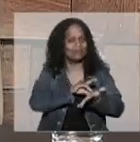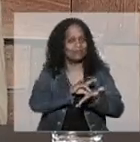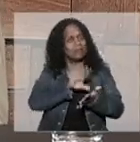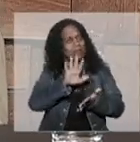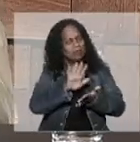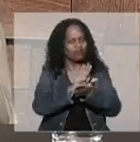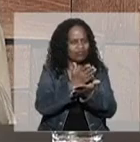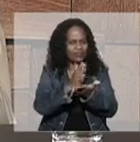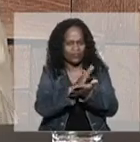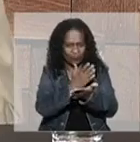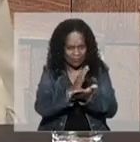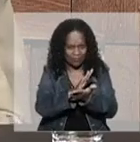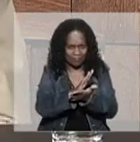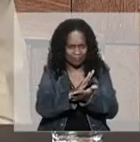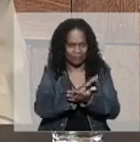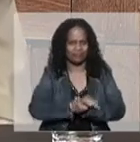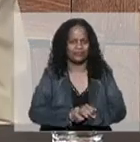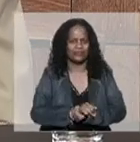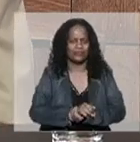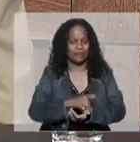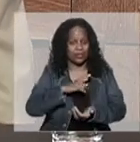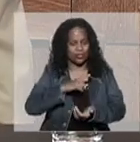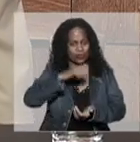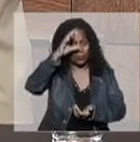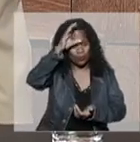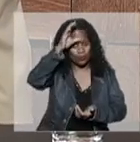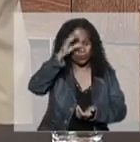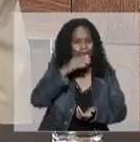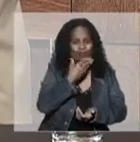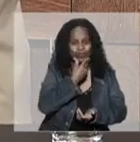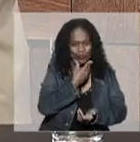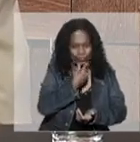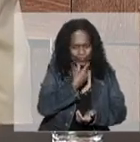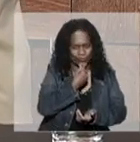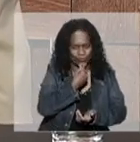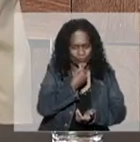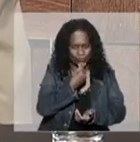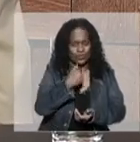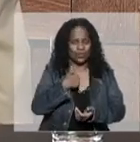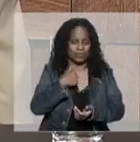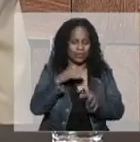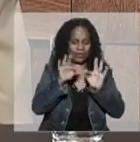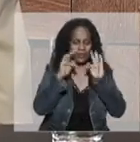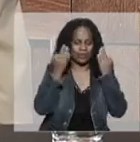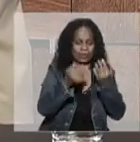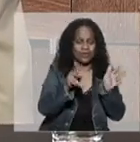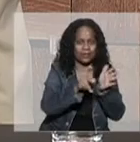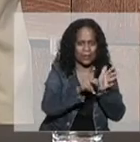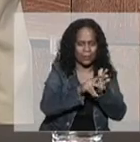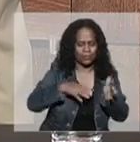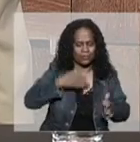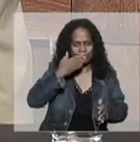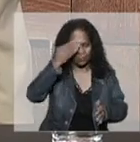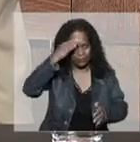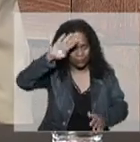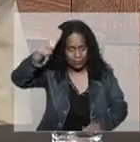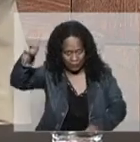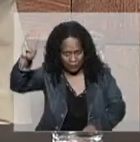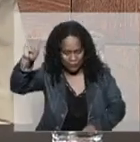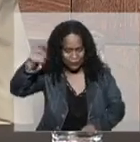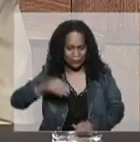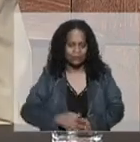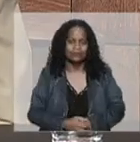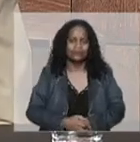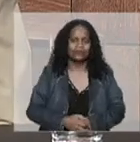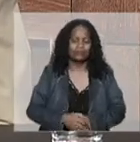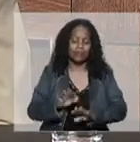mas talvez no DNA, tio Fued, que eu sou descendente de sírios, né? Sim. Meus avós, por parte de mãe,